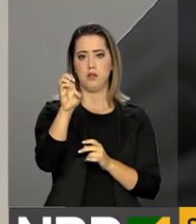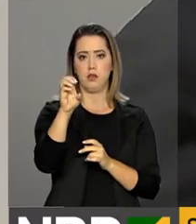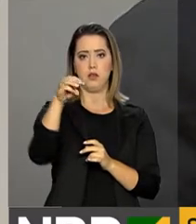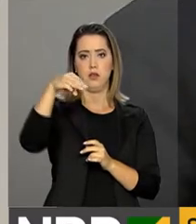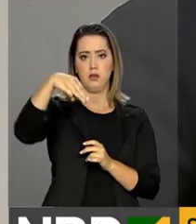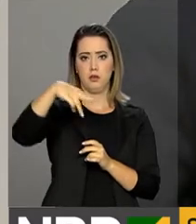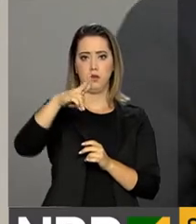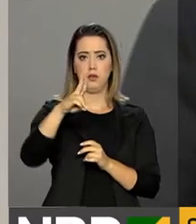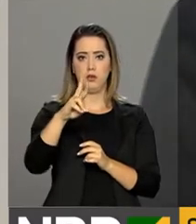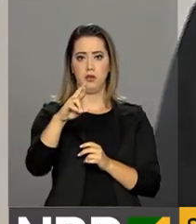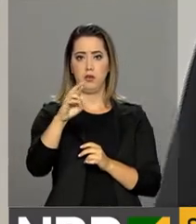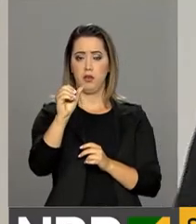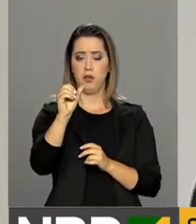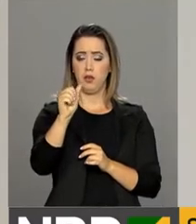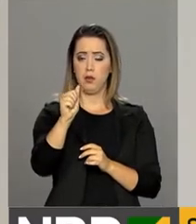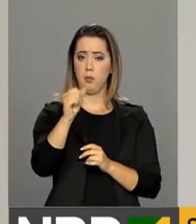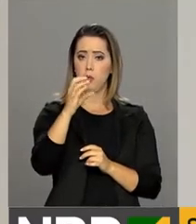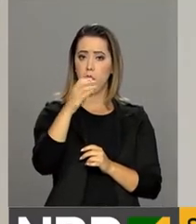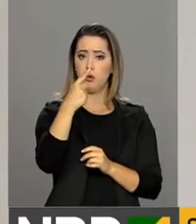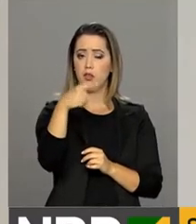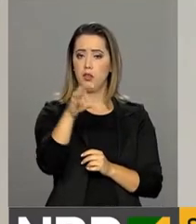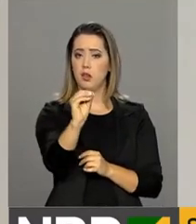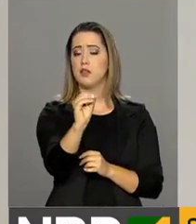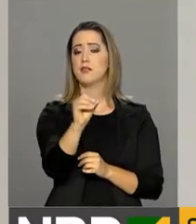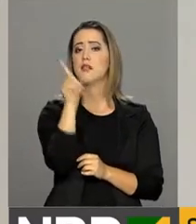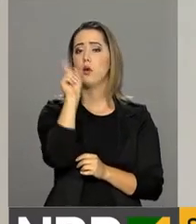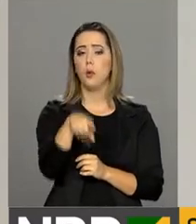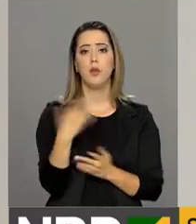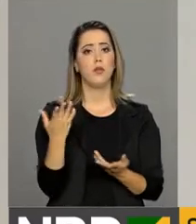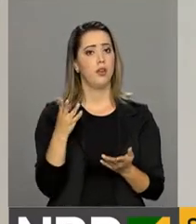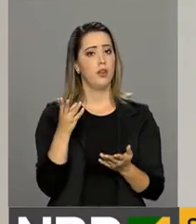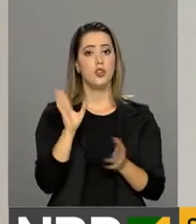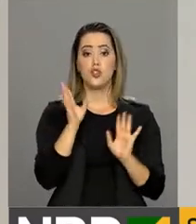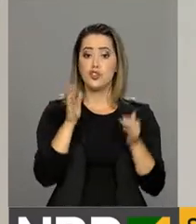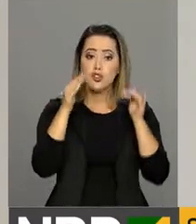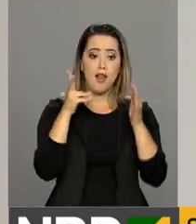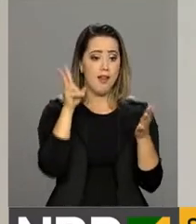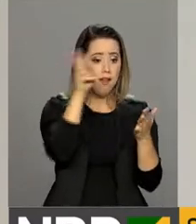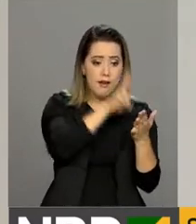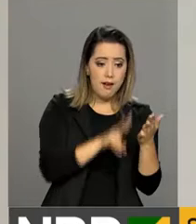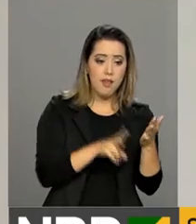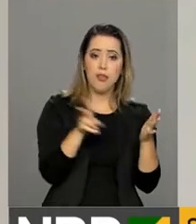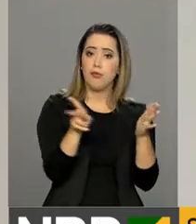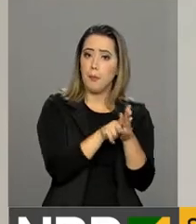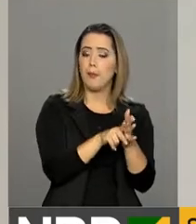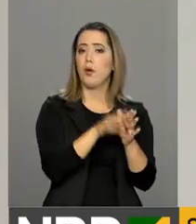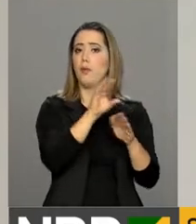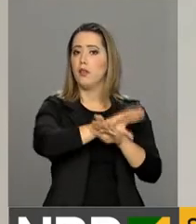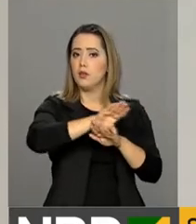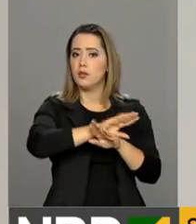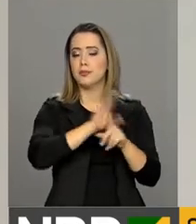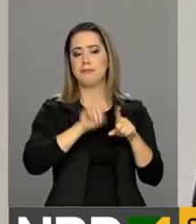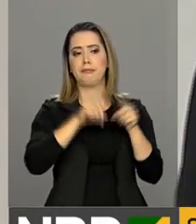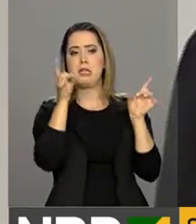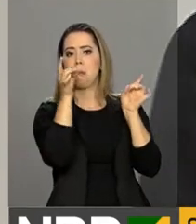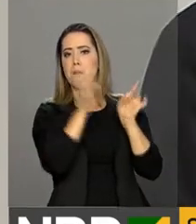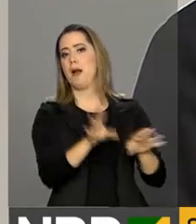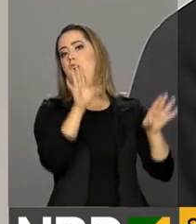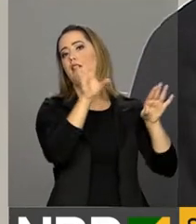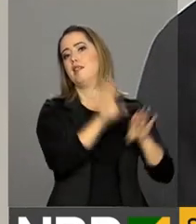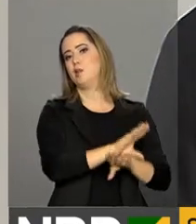corpo do coqueiro porque já está na verdade do no texto funcional mas eu reitero como as pessoas não prezam a